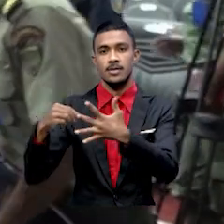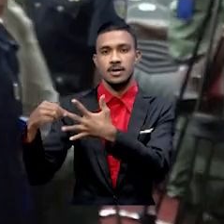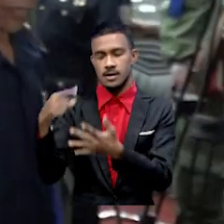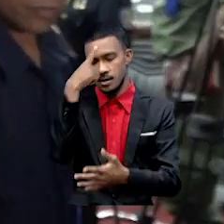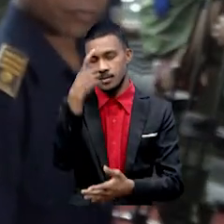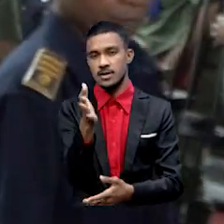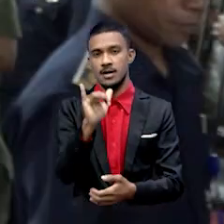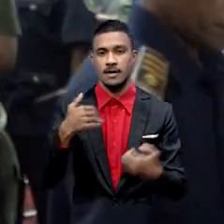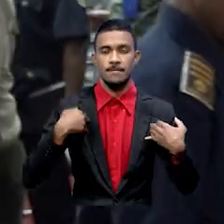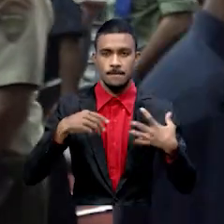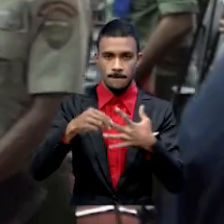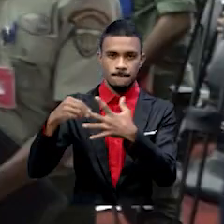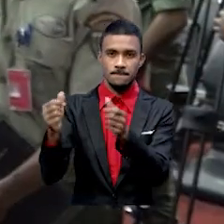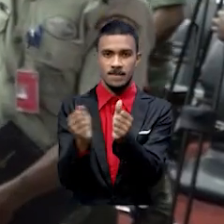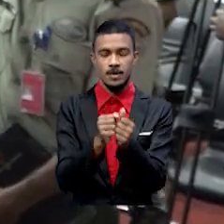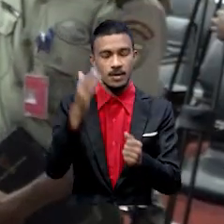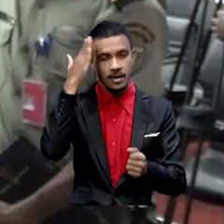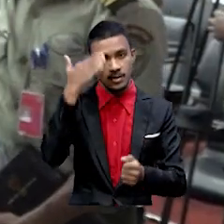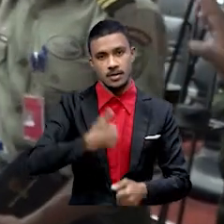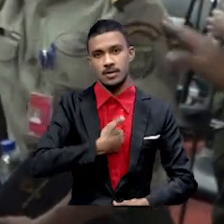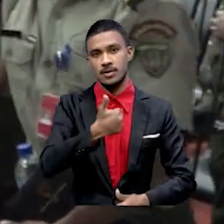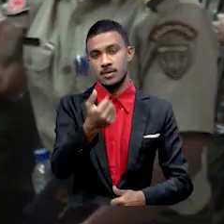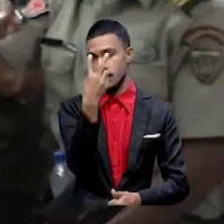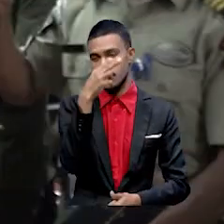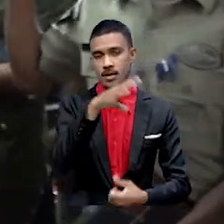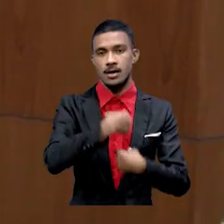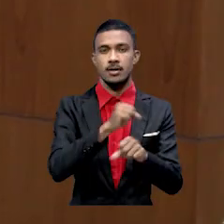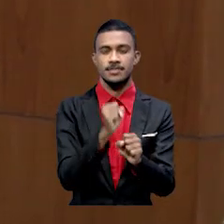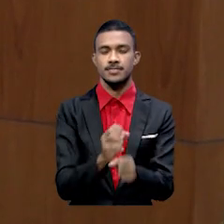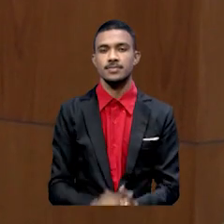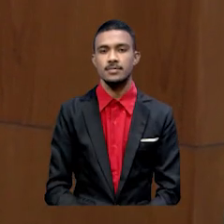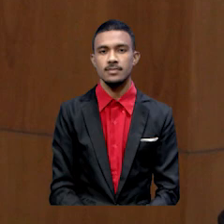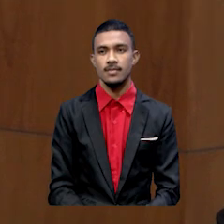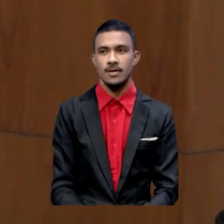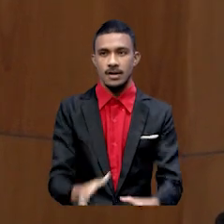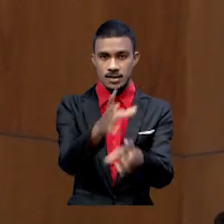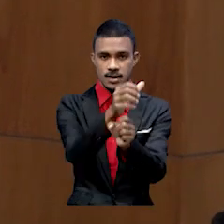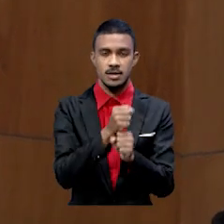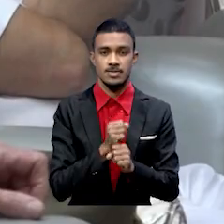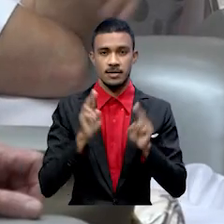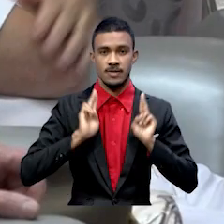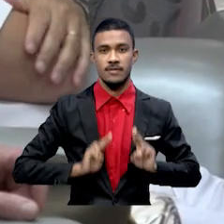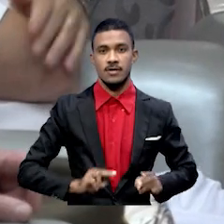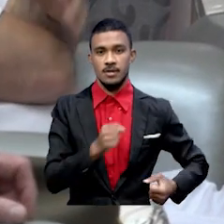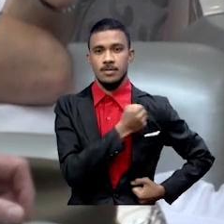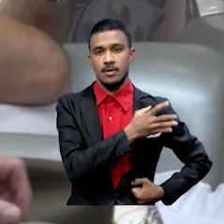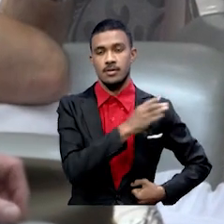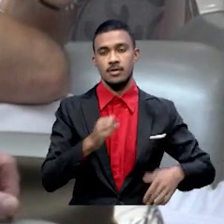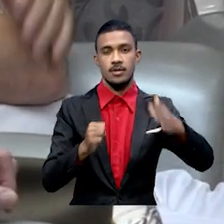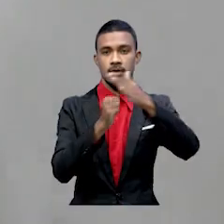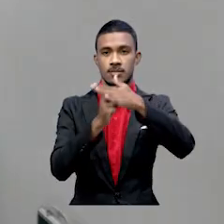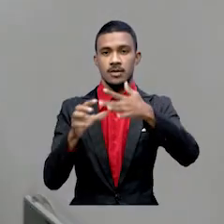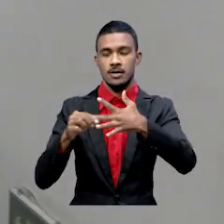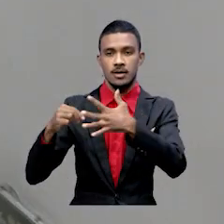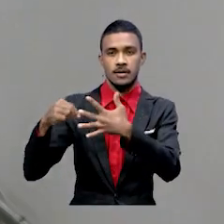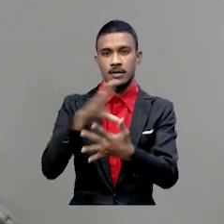operações especiais, com a iniciativa, a raça que Mahari, também. Rafa Simutia Farda Militar no Boines Especial, Sanana